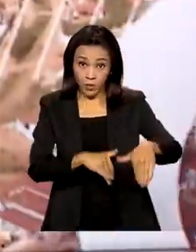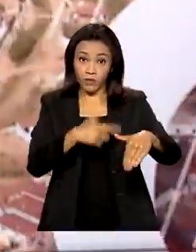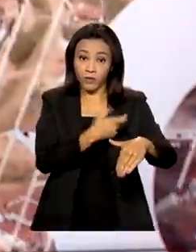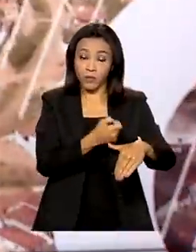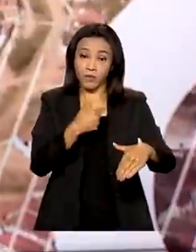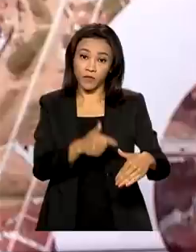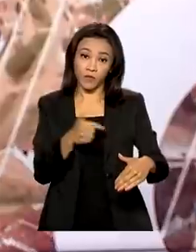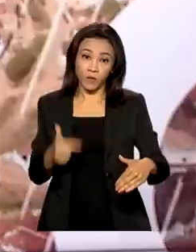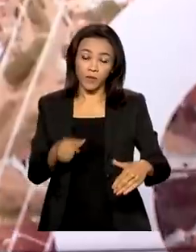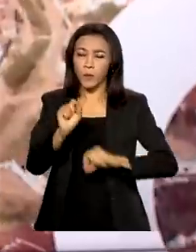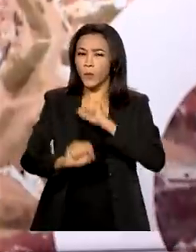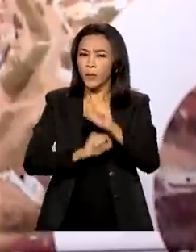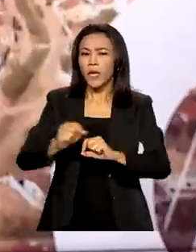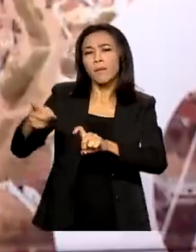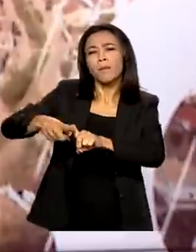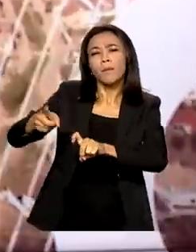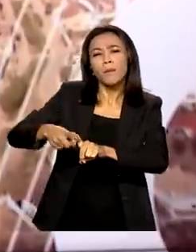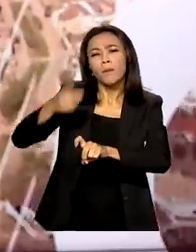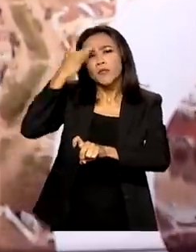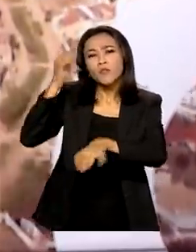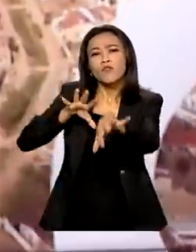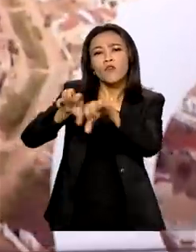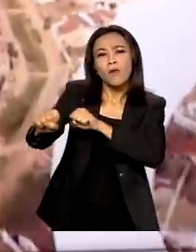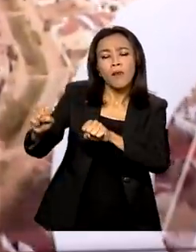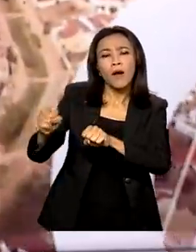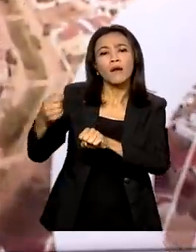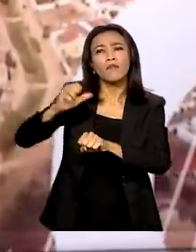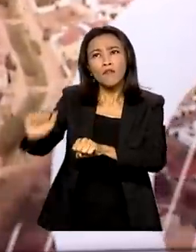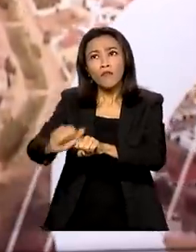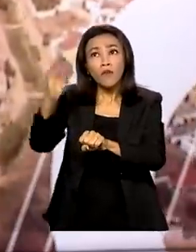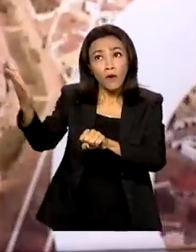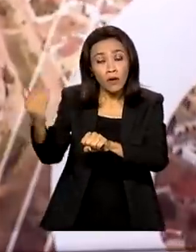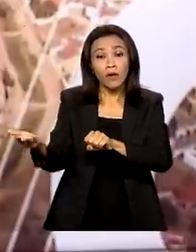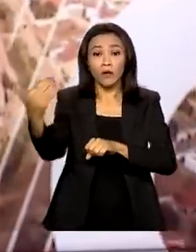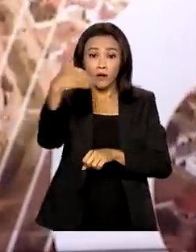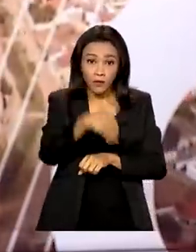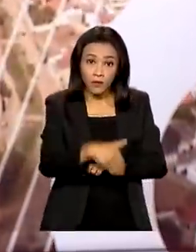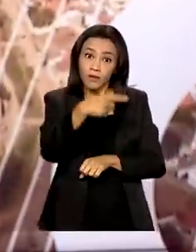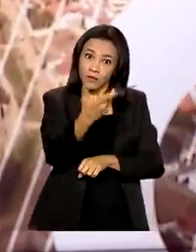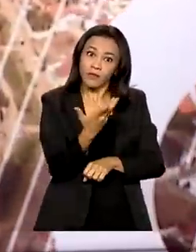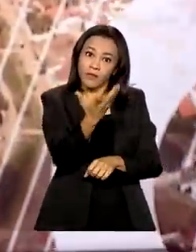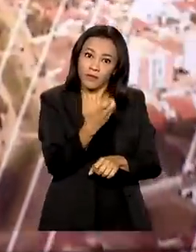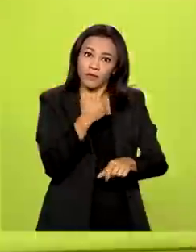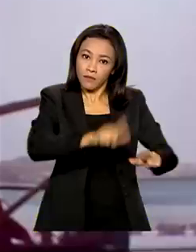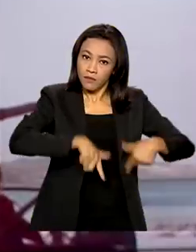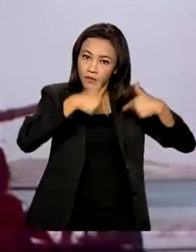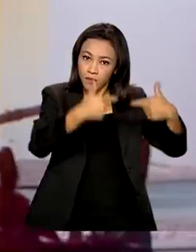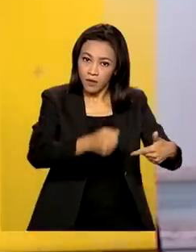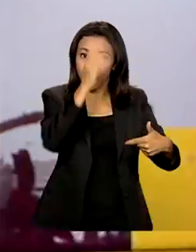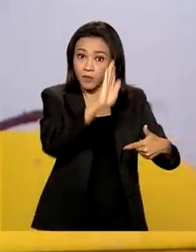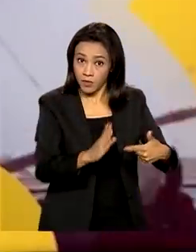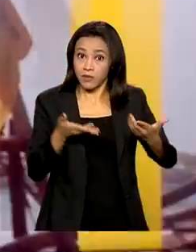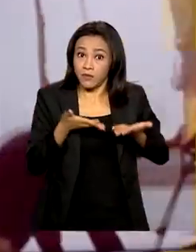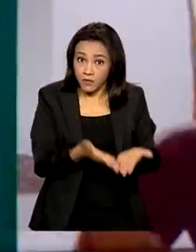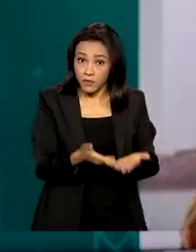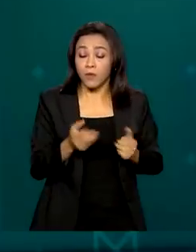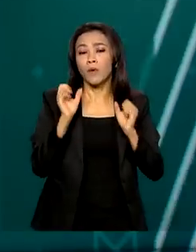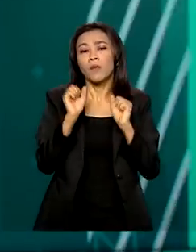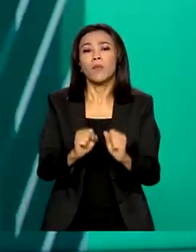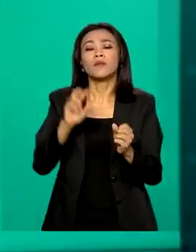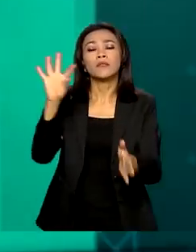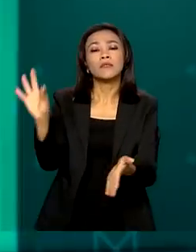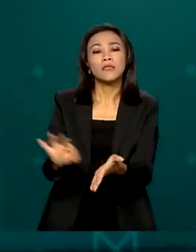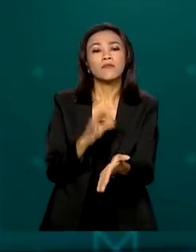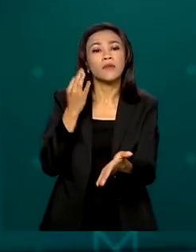de revalidação de diplomas médicos expedidos por instituições de educação superior estrangeiras podem se inscrever